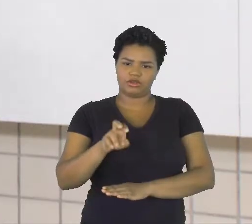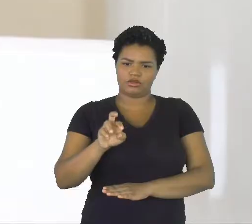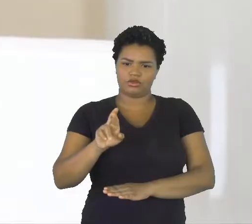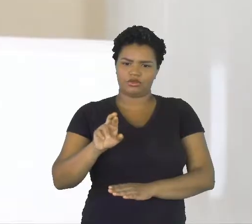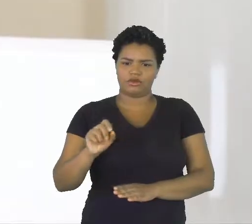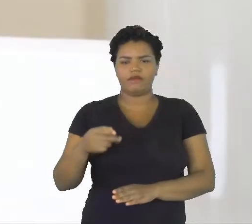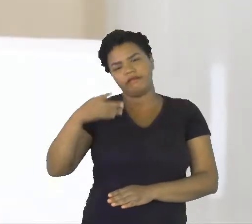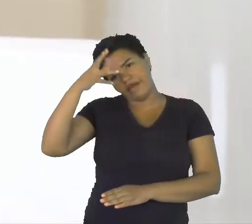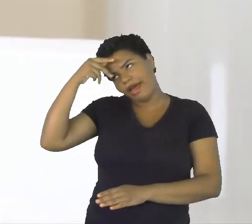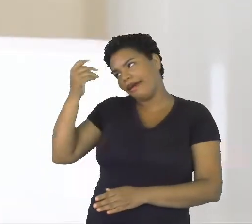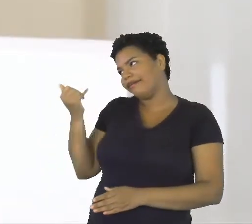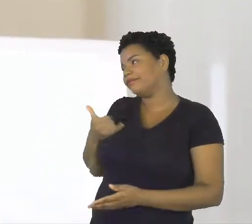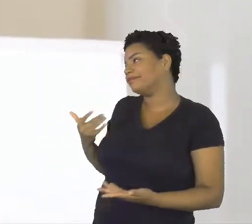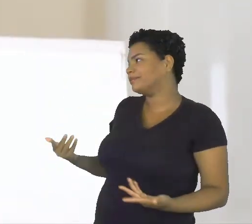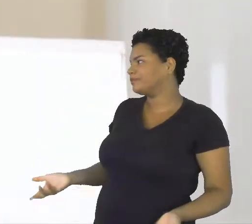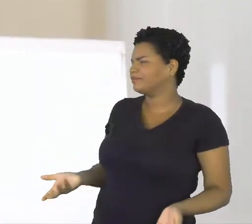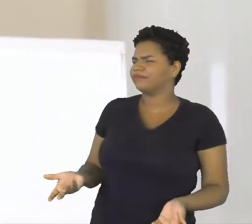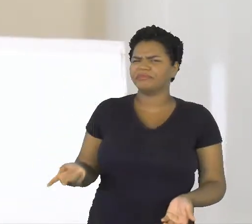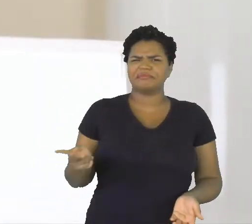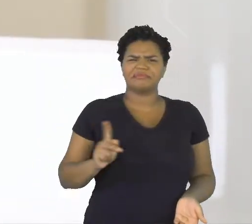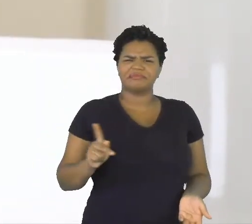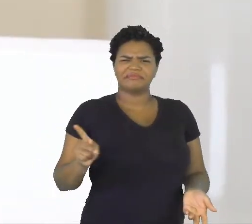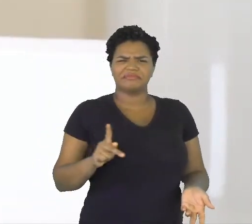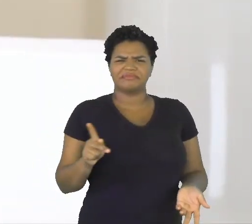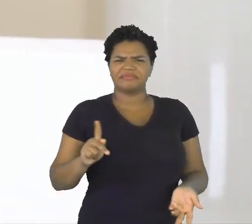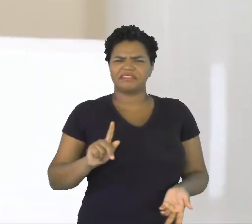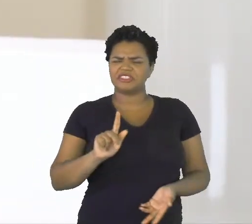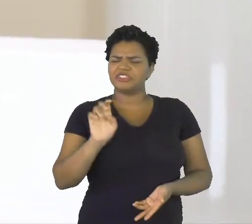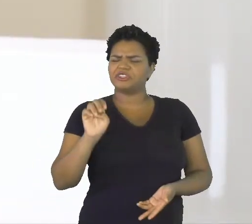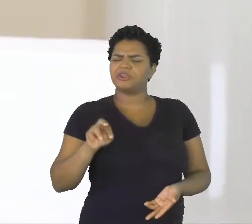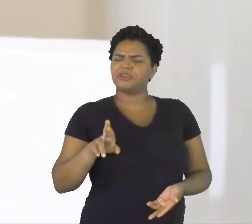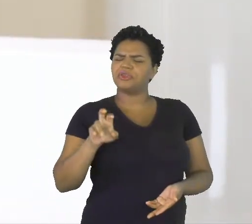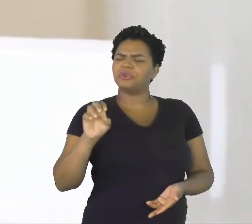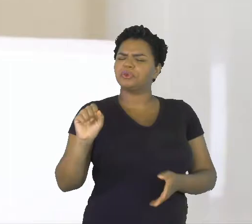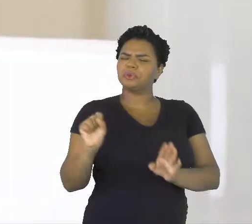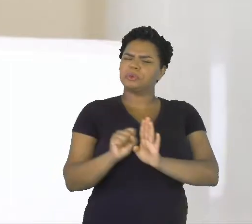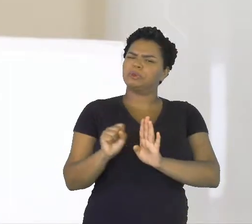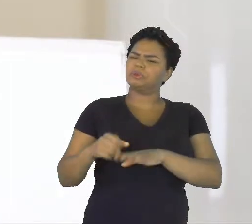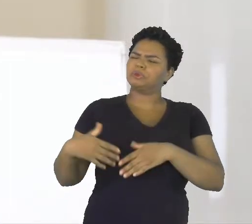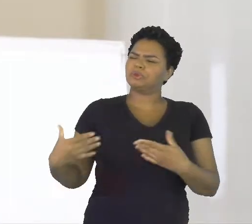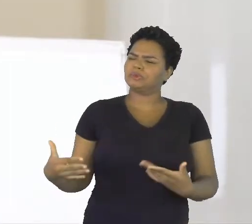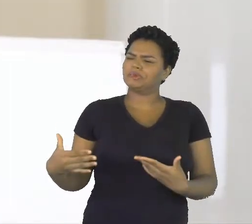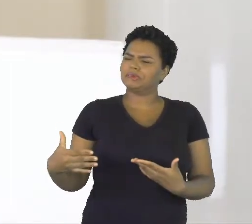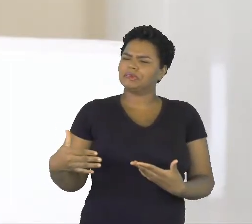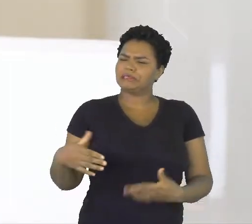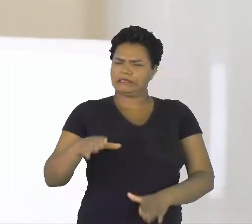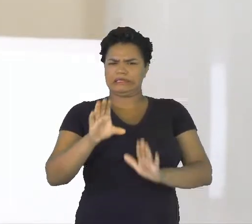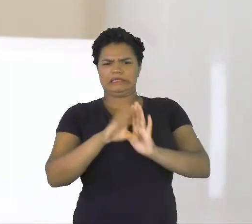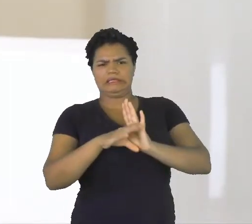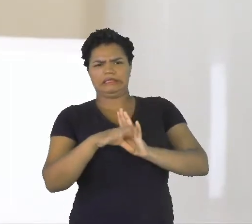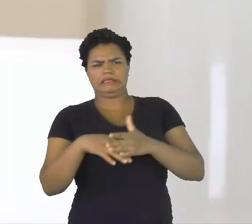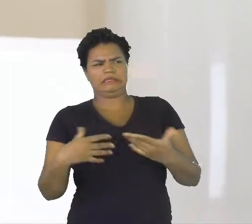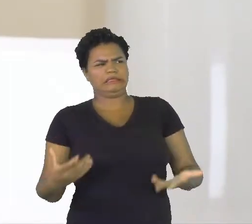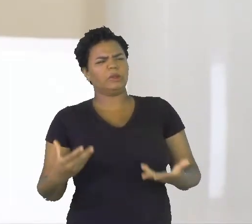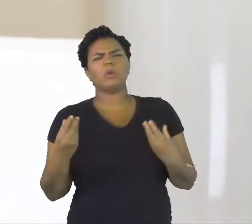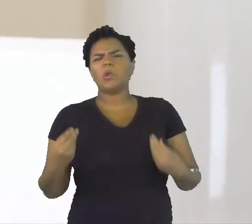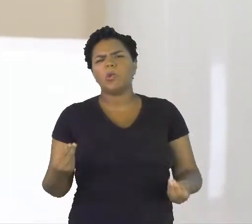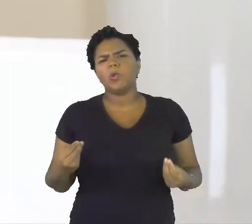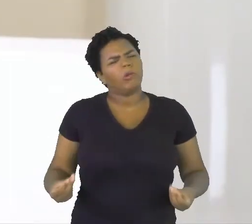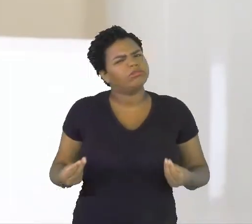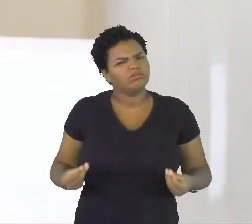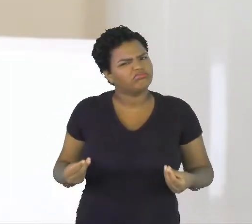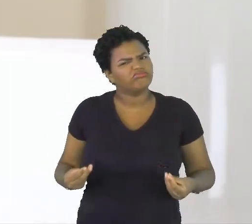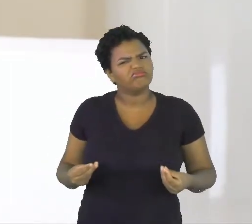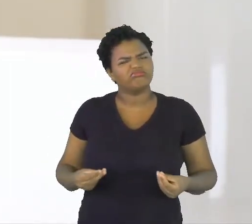Fava. Prof, gênero do substantivo? Conceito gramatical? Como assim gênero